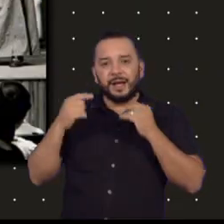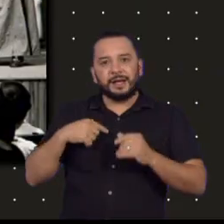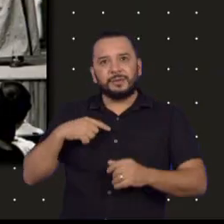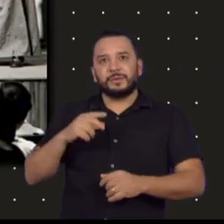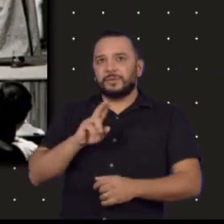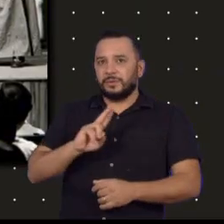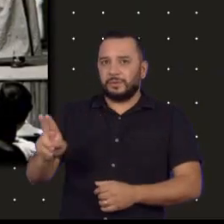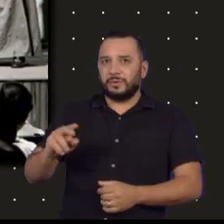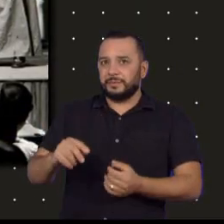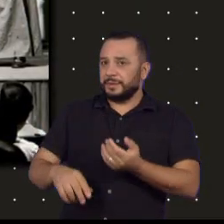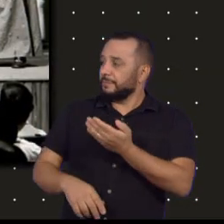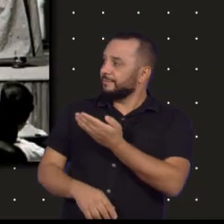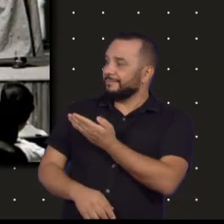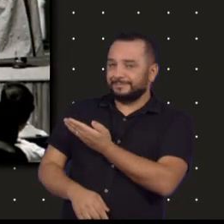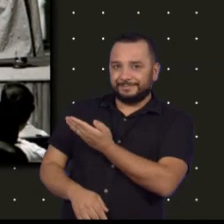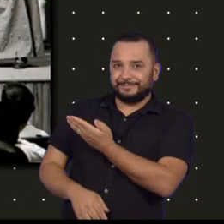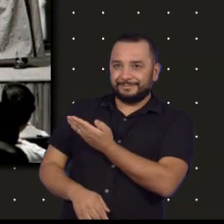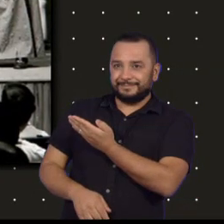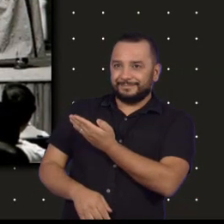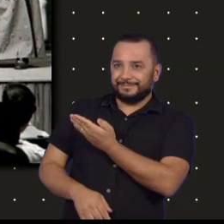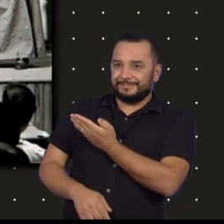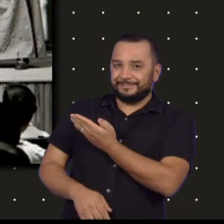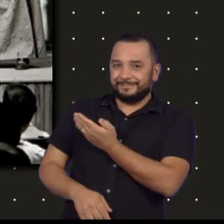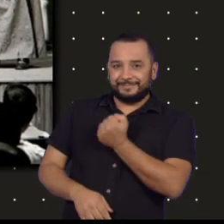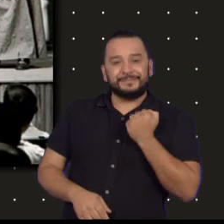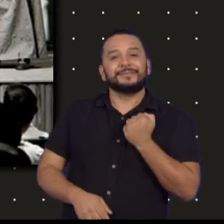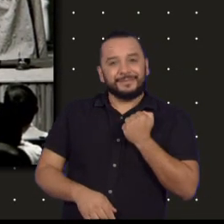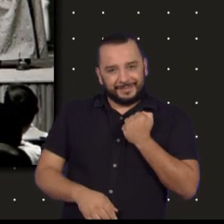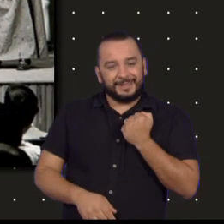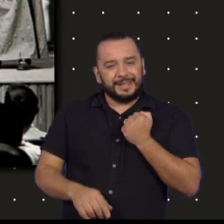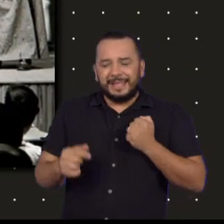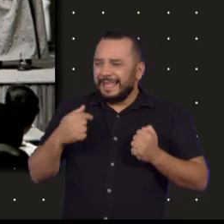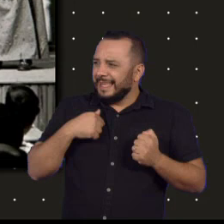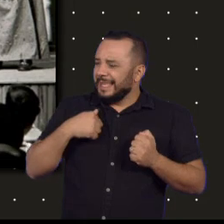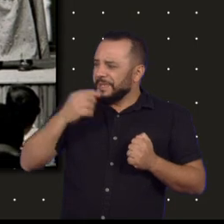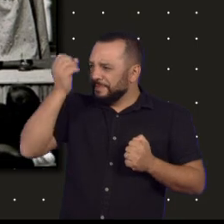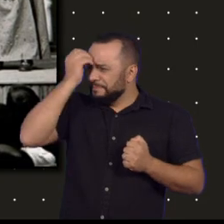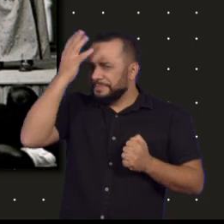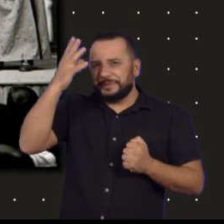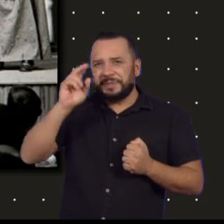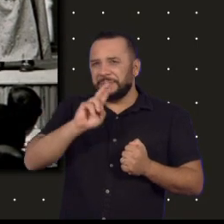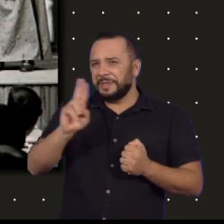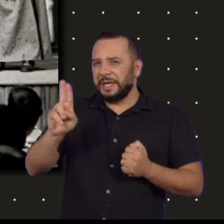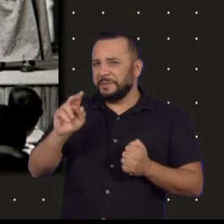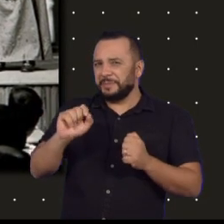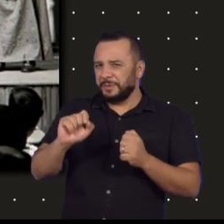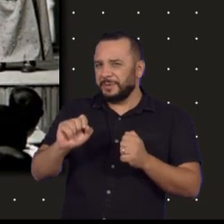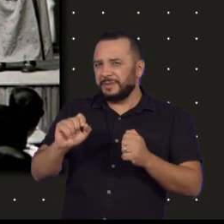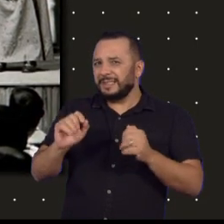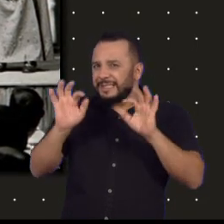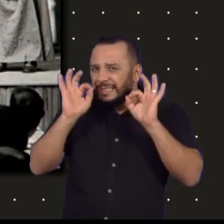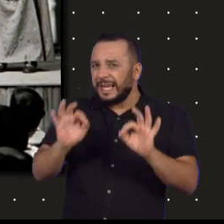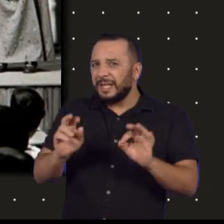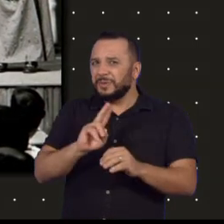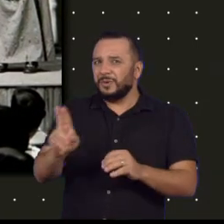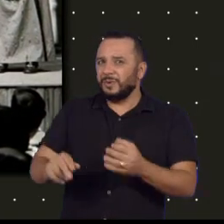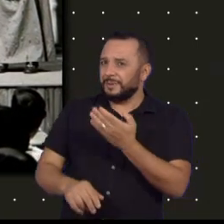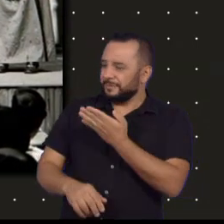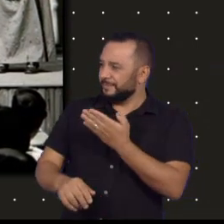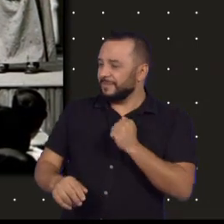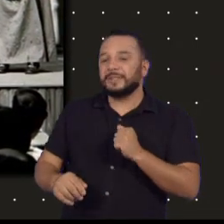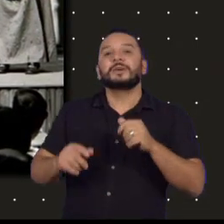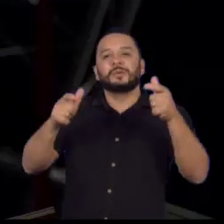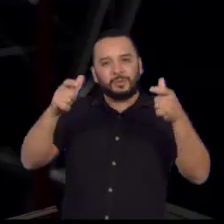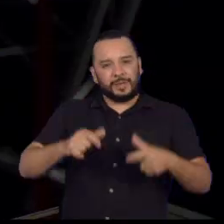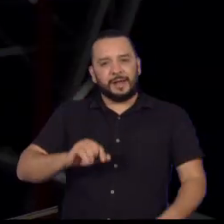Liderato, o Rato que era Líder, ou algo parecido, peço desculpa se a minha memória estiver ruim. Isso foi em Belo Horizonte. Foi a mesma